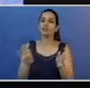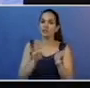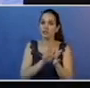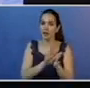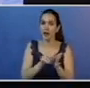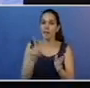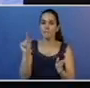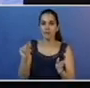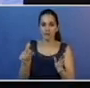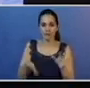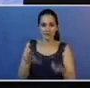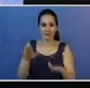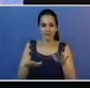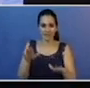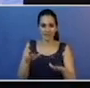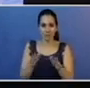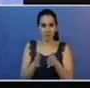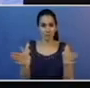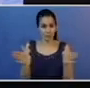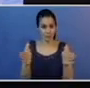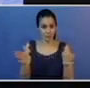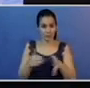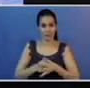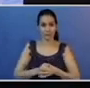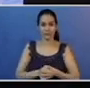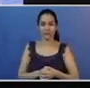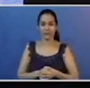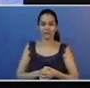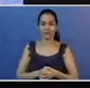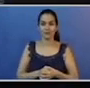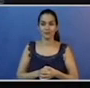tempo dentro daquele espaço de percurso pré-determinado.